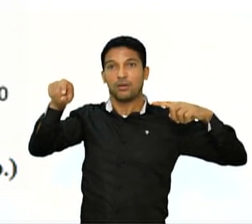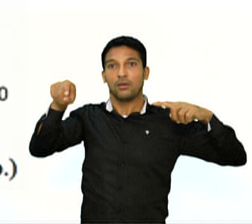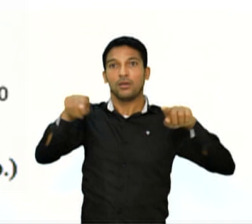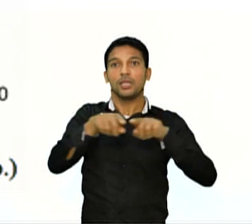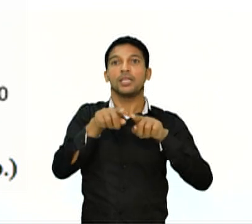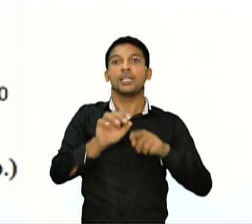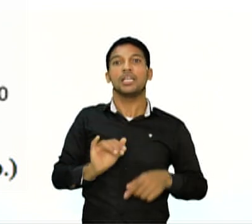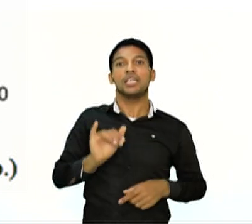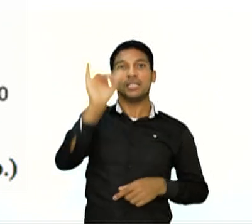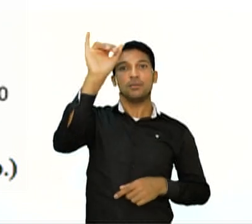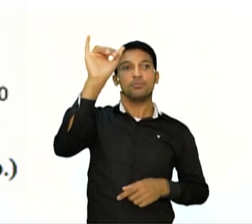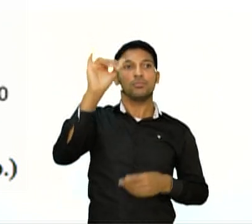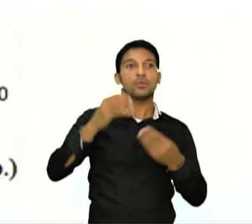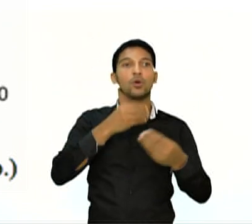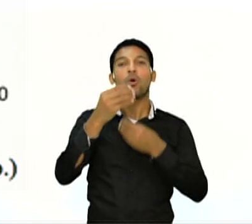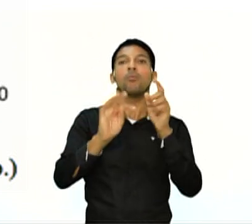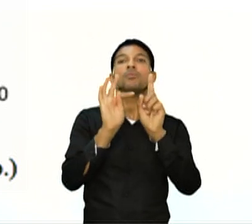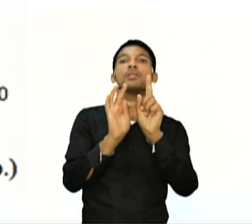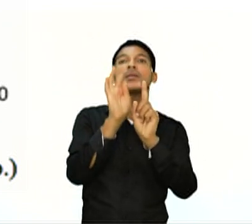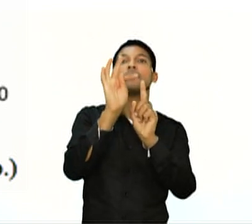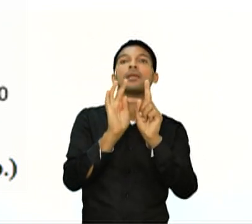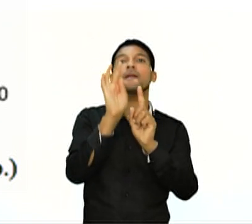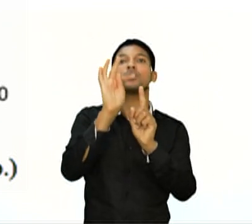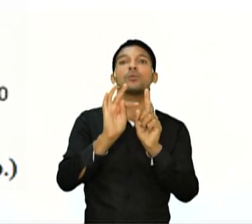Isso nos anos de